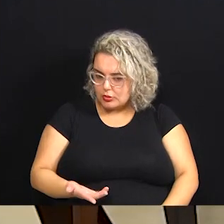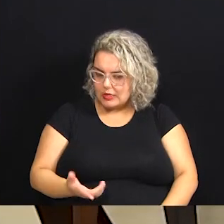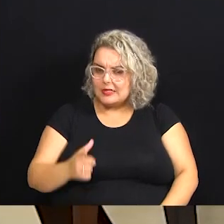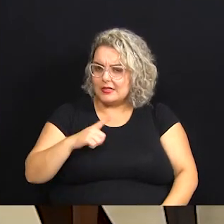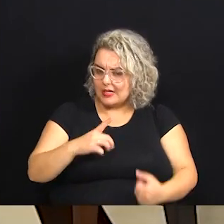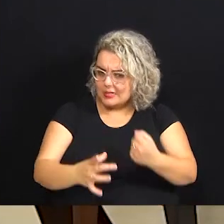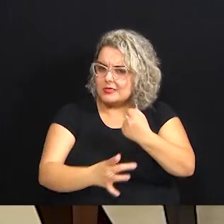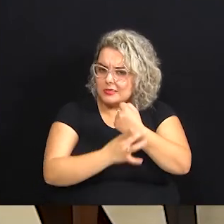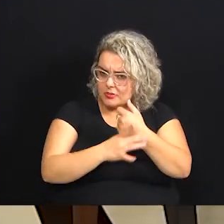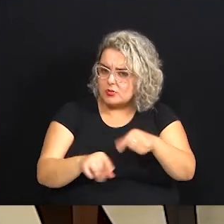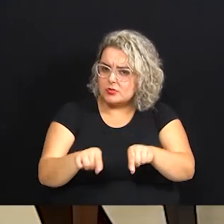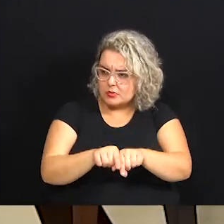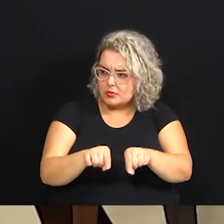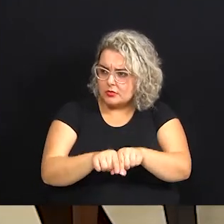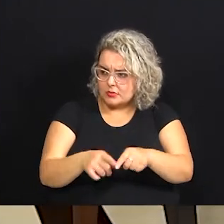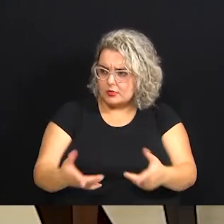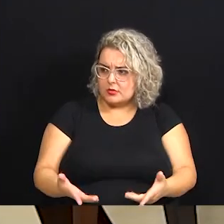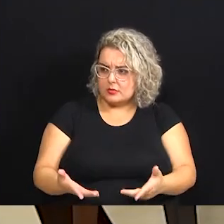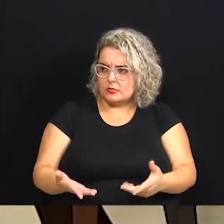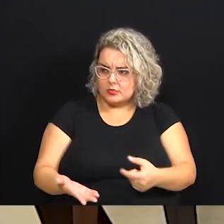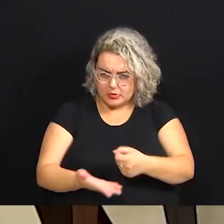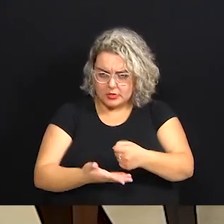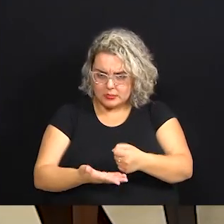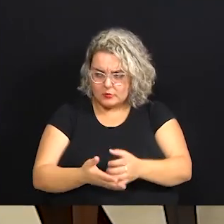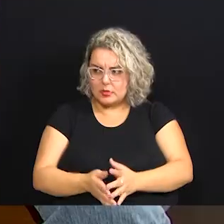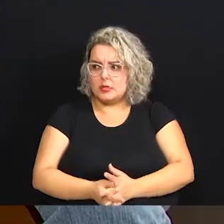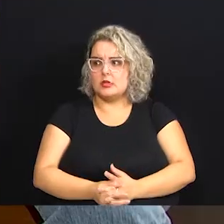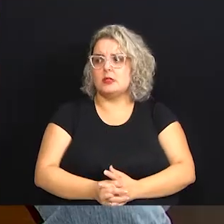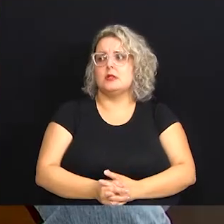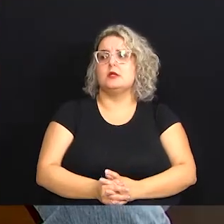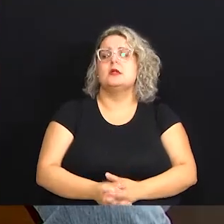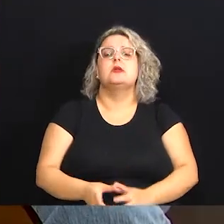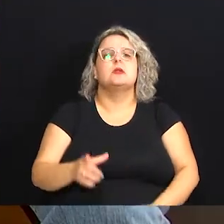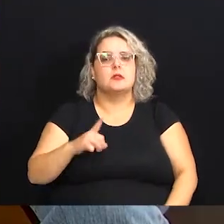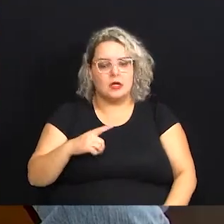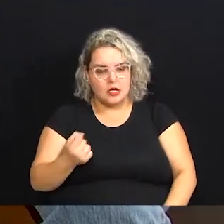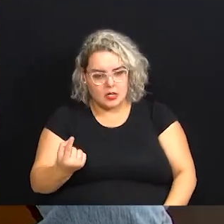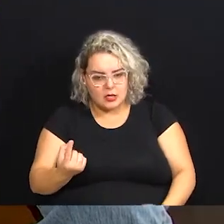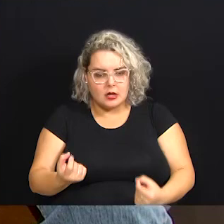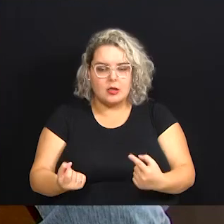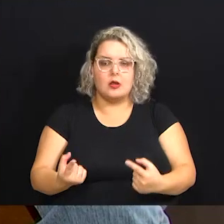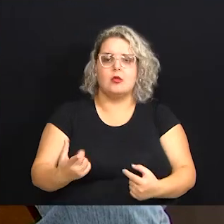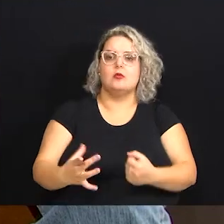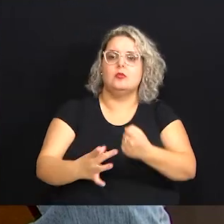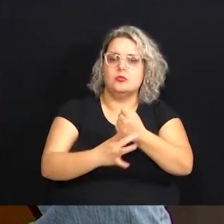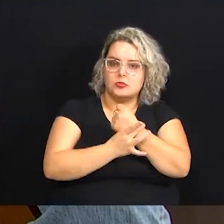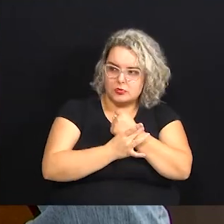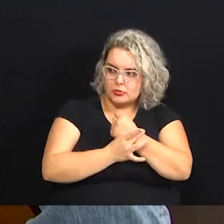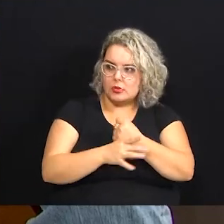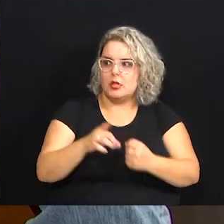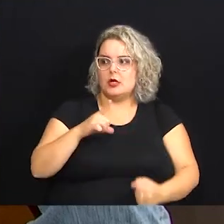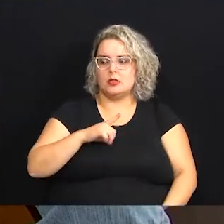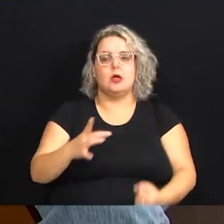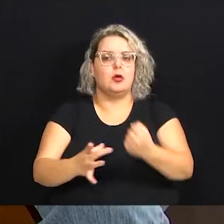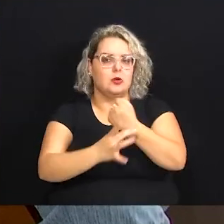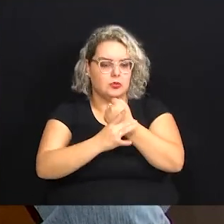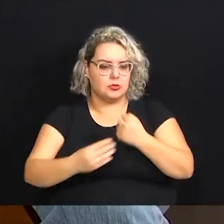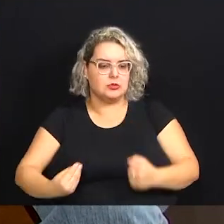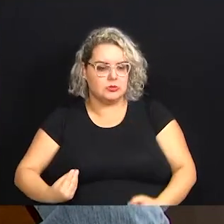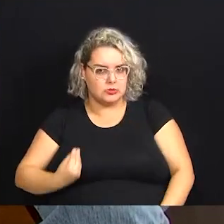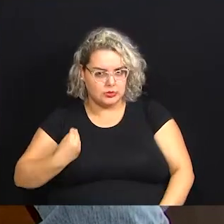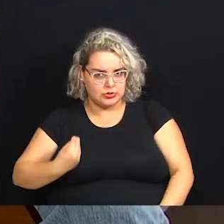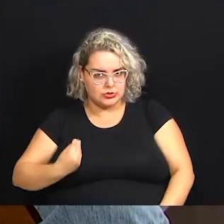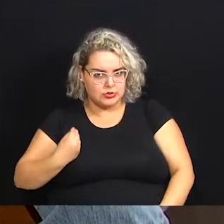existem seguros que também partem desse princípio? Existem alguns seguros, porque assim, eu tenho o seguro de vida e o seguro